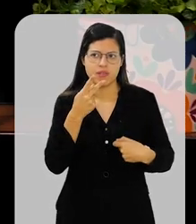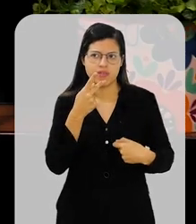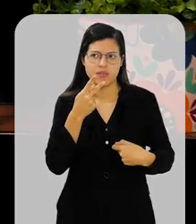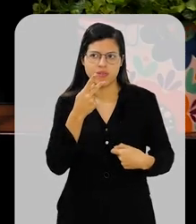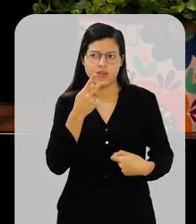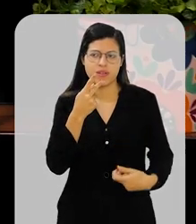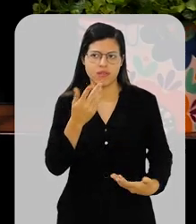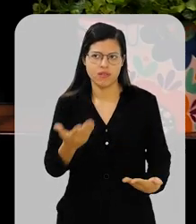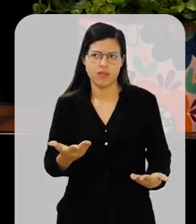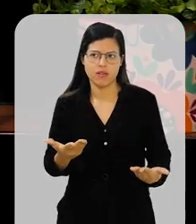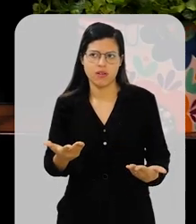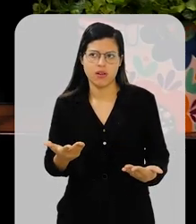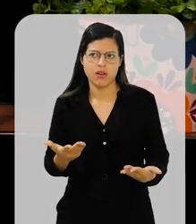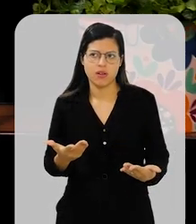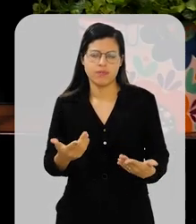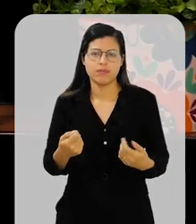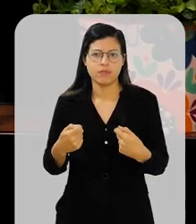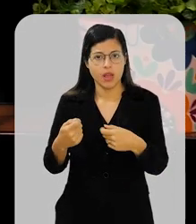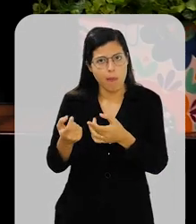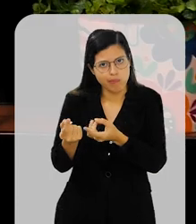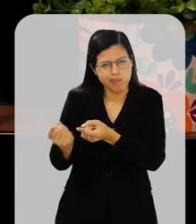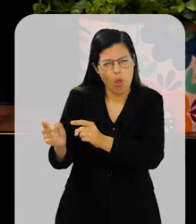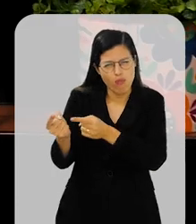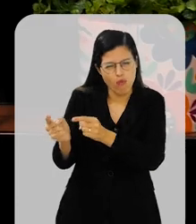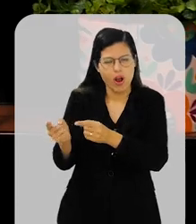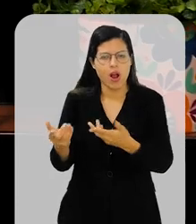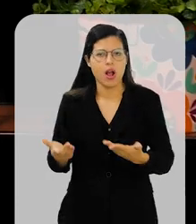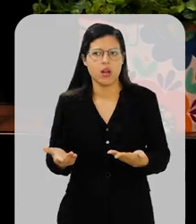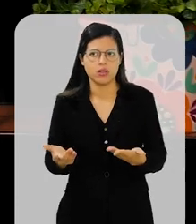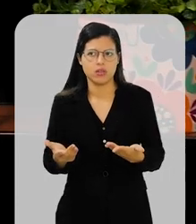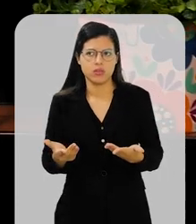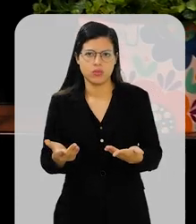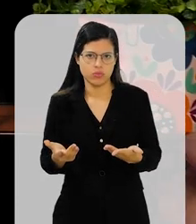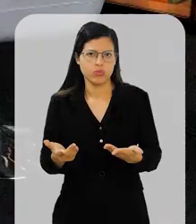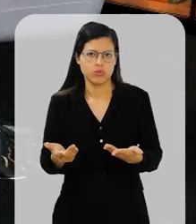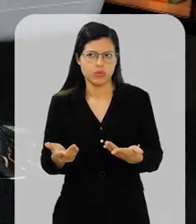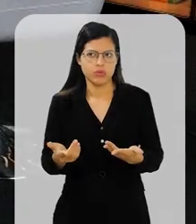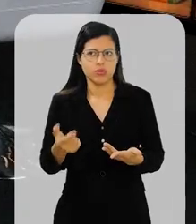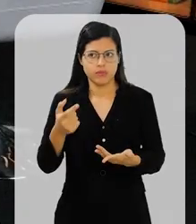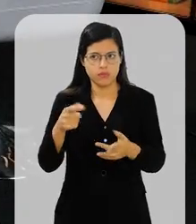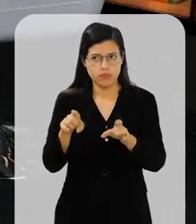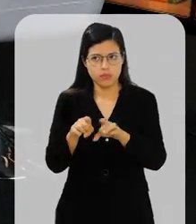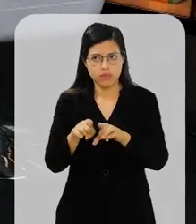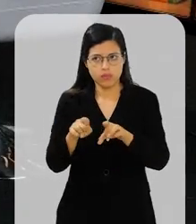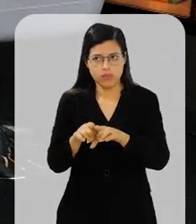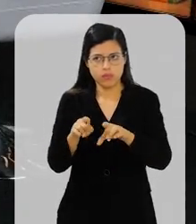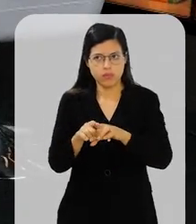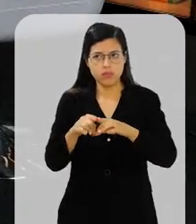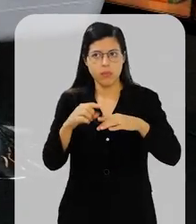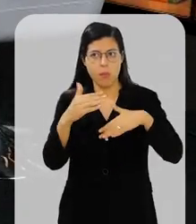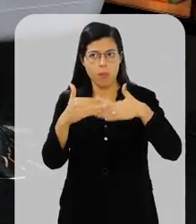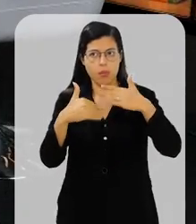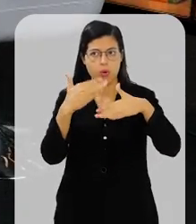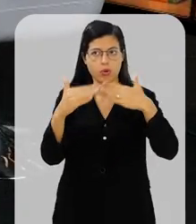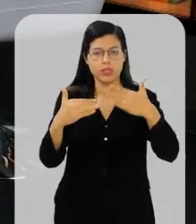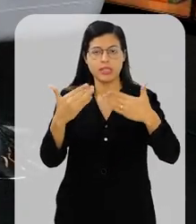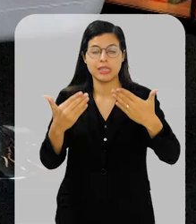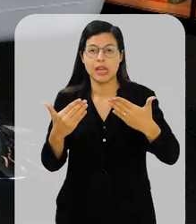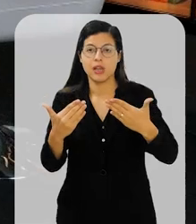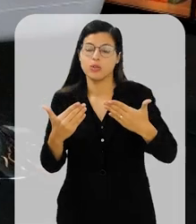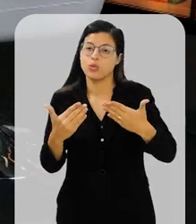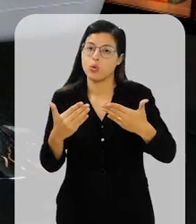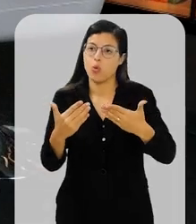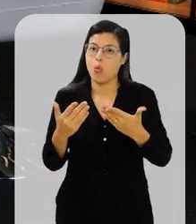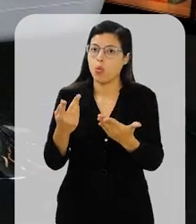sei se ele deve ser provocado, né? Quer dizer, e na conscientização. Verdade, ele entra, né, no processo